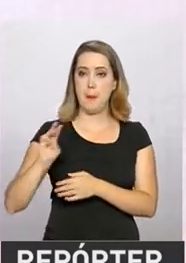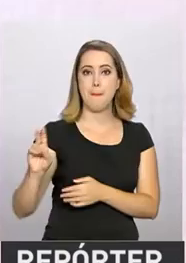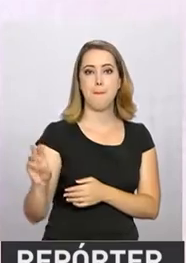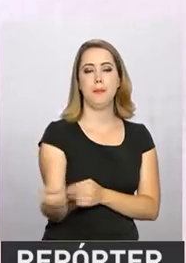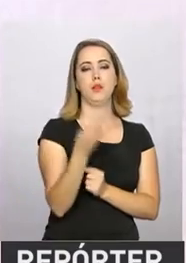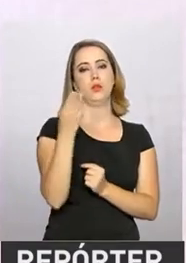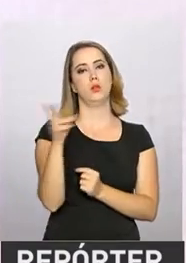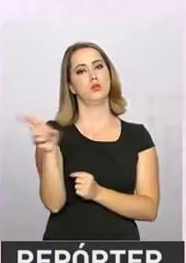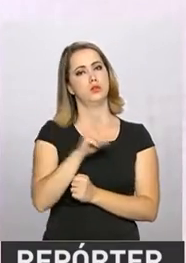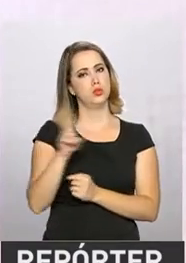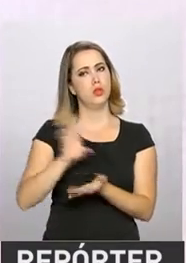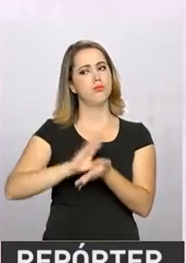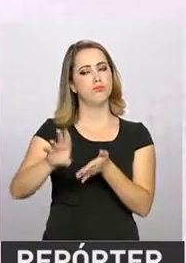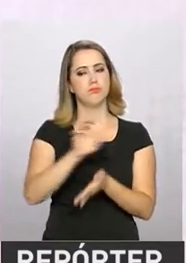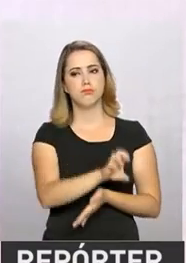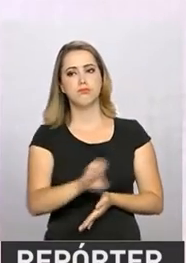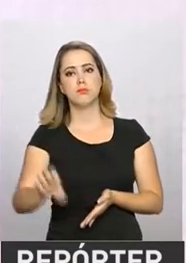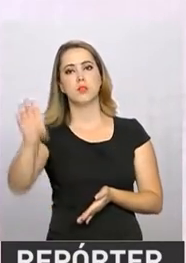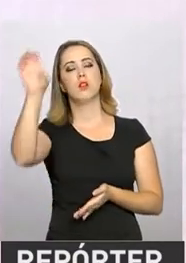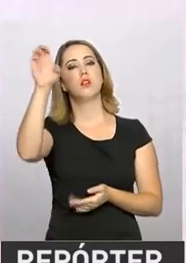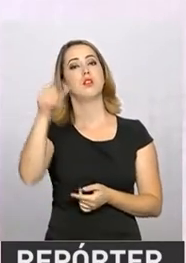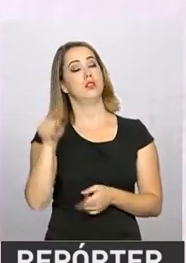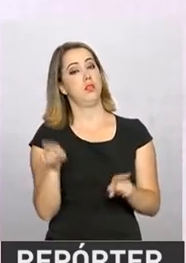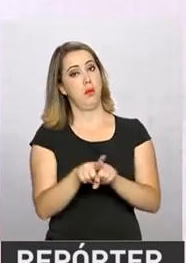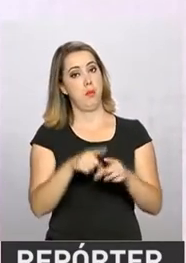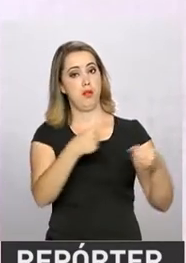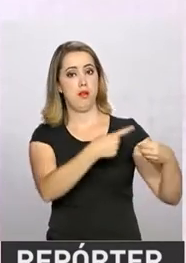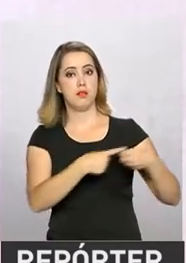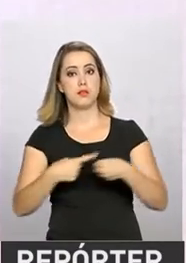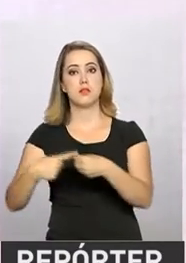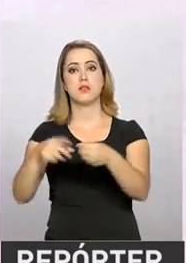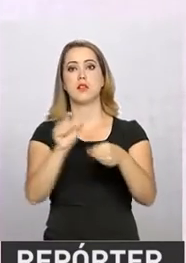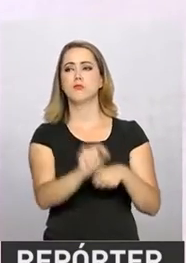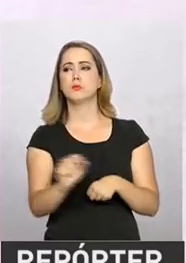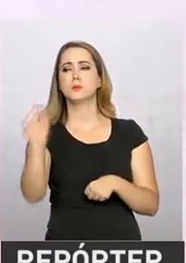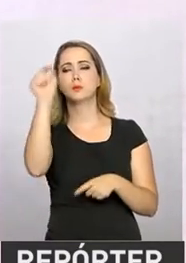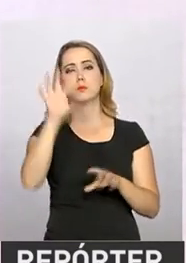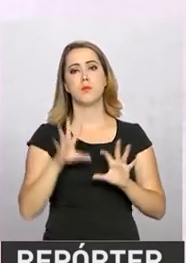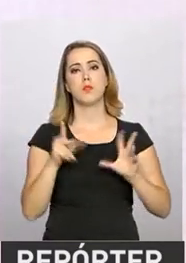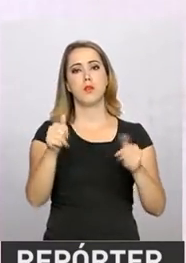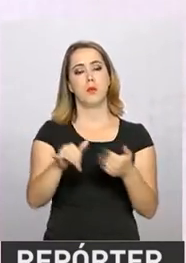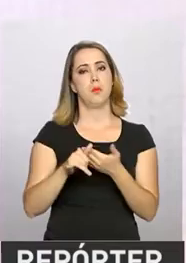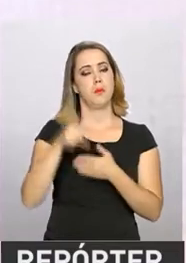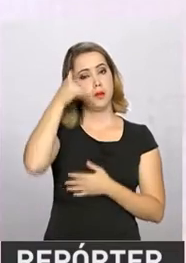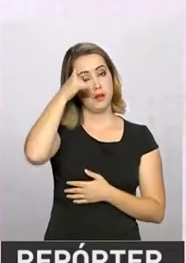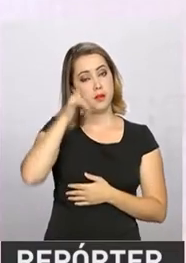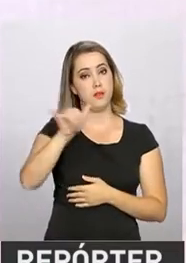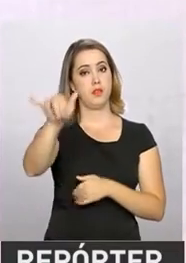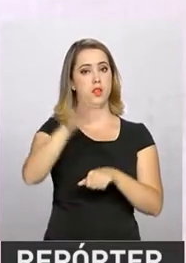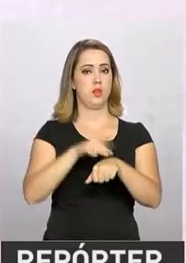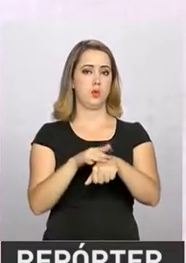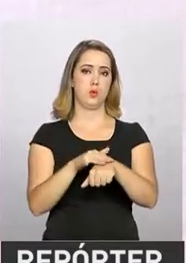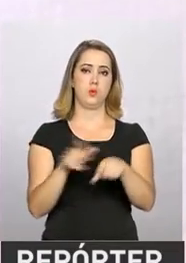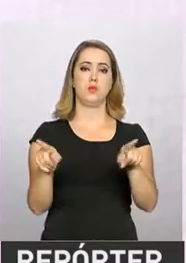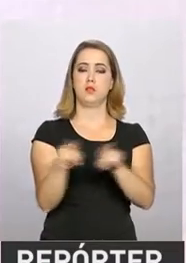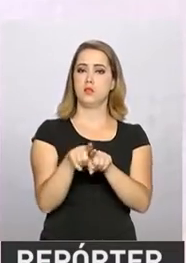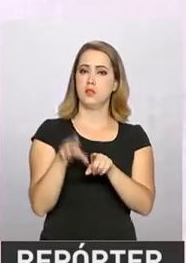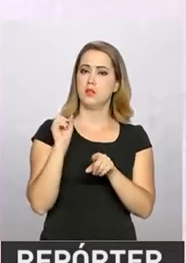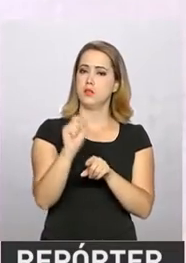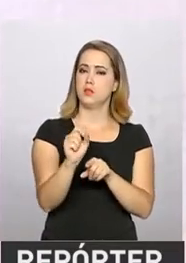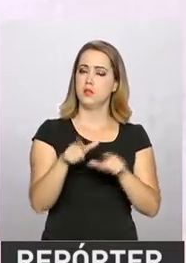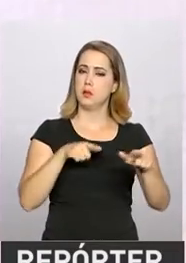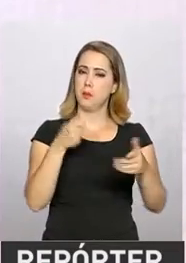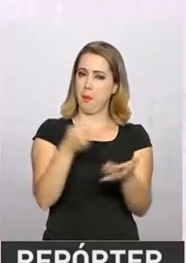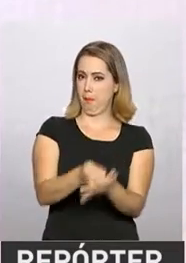e aos municípios para a realização de ações de vigilância, promoção, prevenção e controle de doenças e para o custeio dos